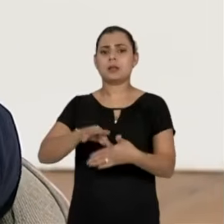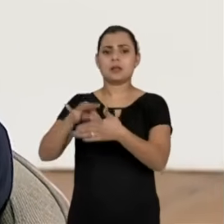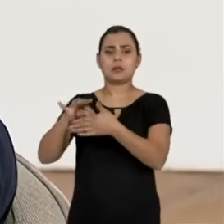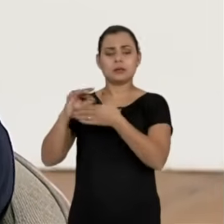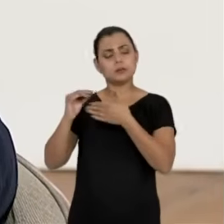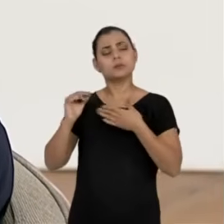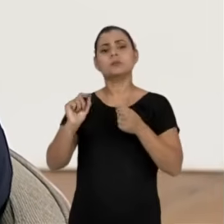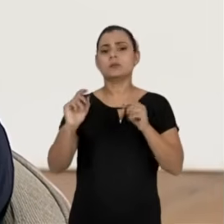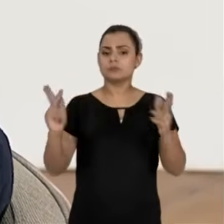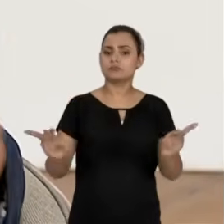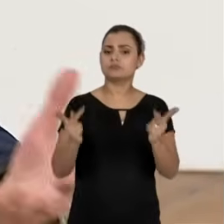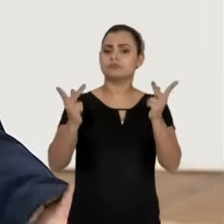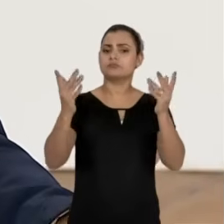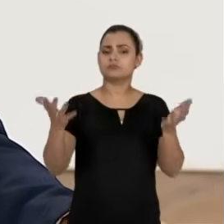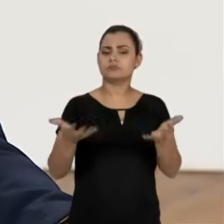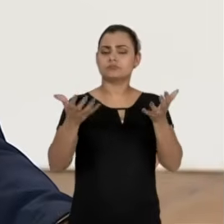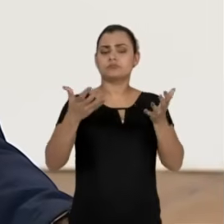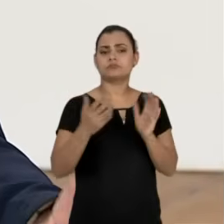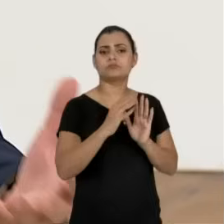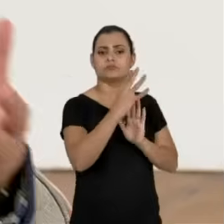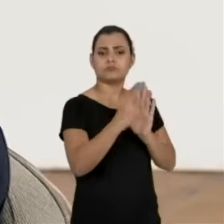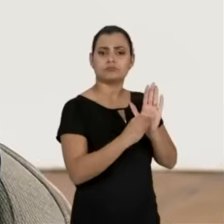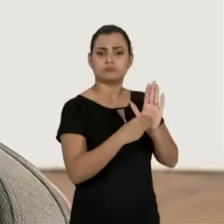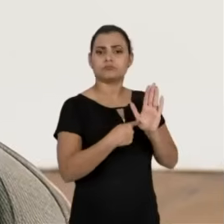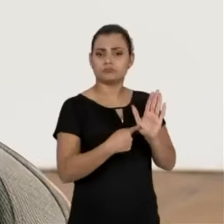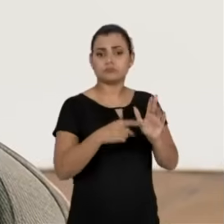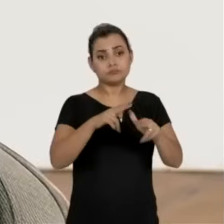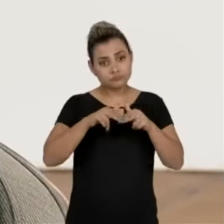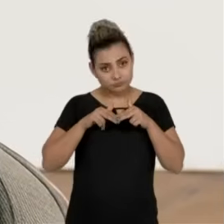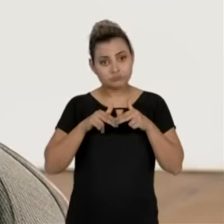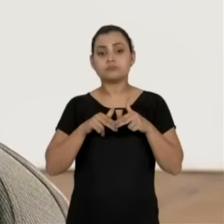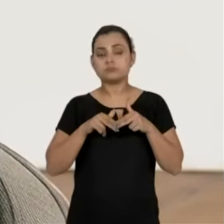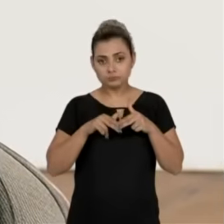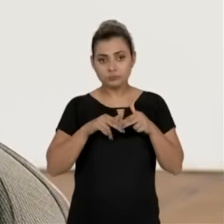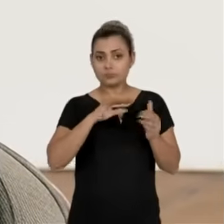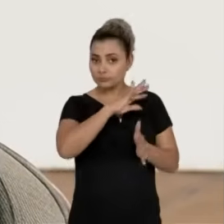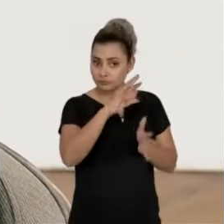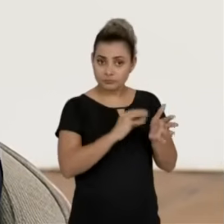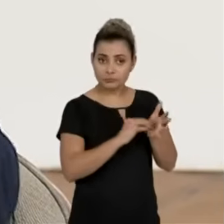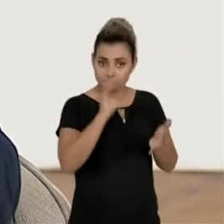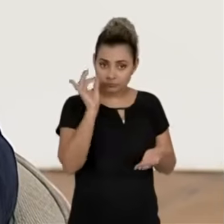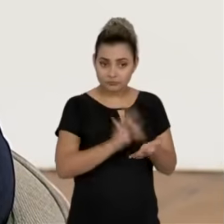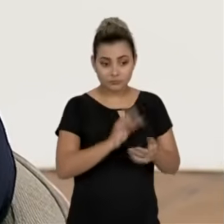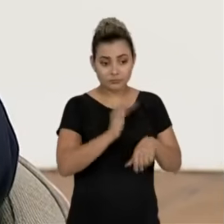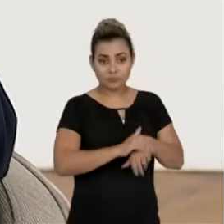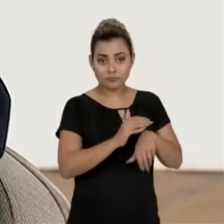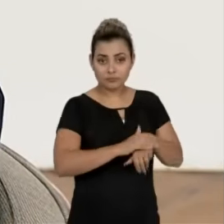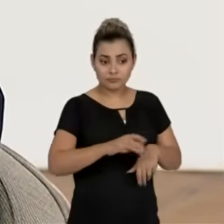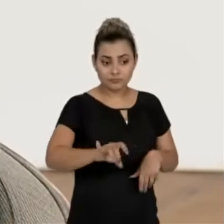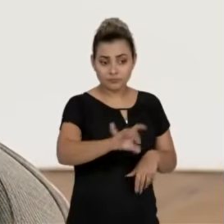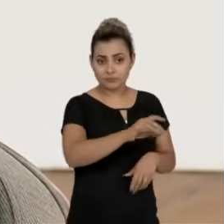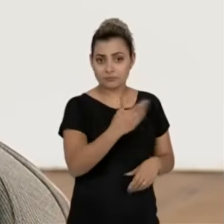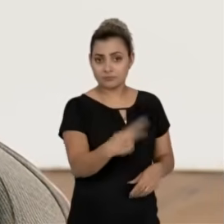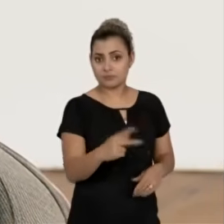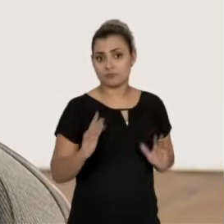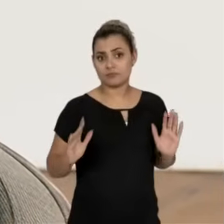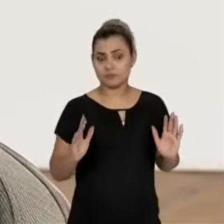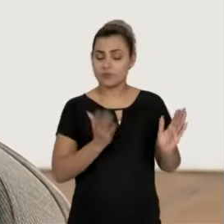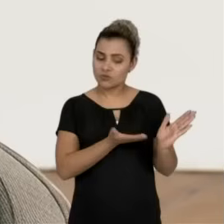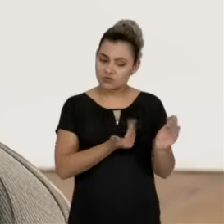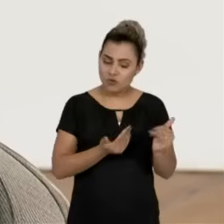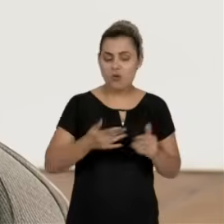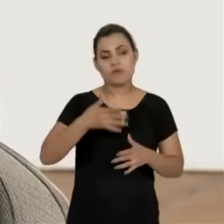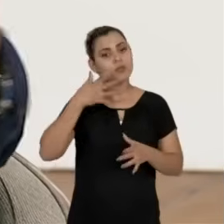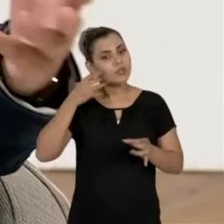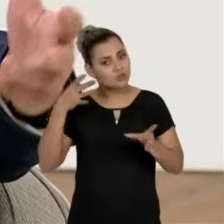sentido de valorizar a Amazônia e dizer realmente quem a Amazônia é. Então, a voz da Amazônia tem que ser feita por eles. Os jovens indígenas,